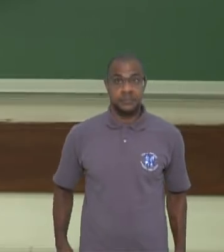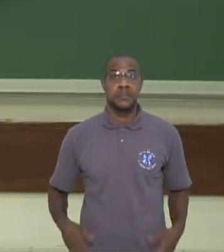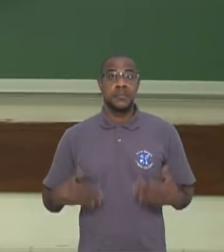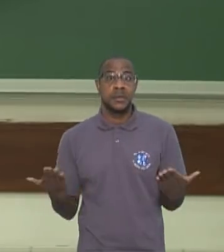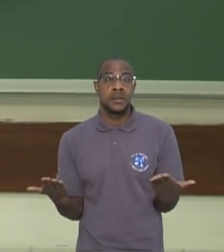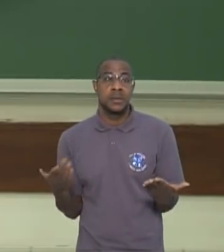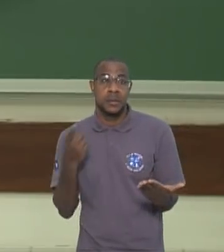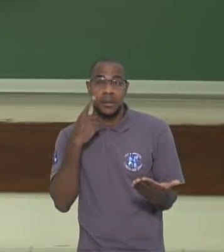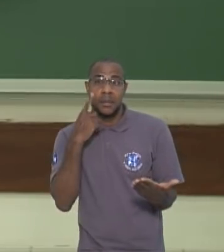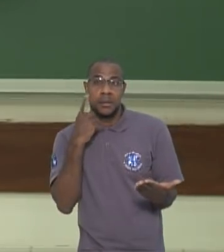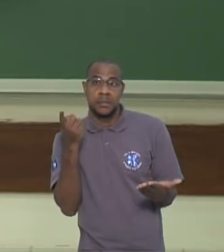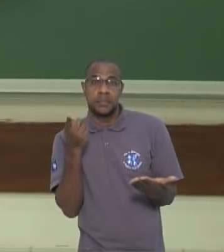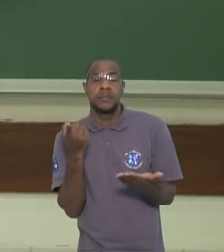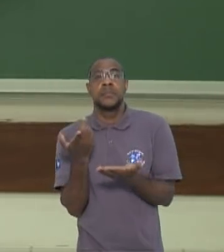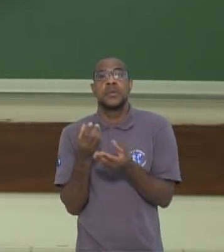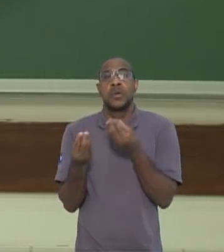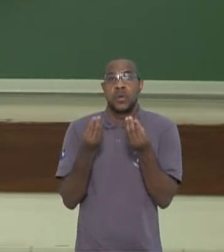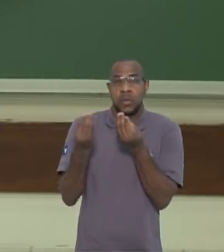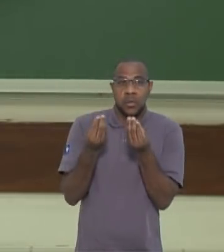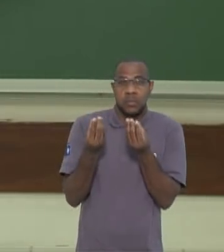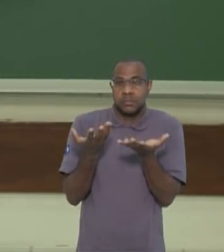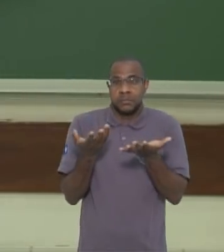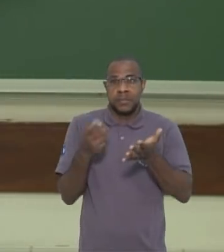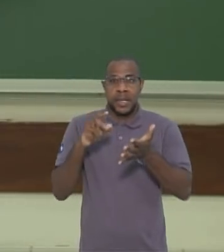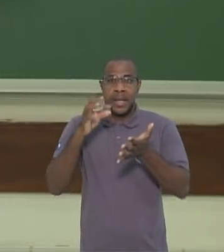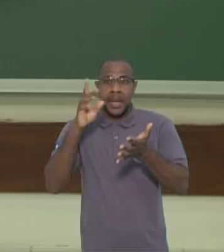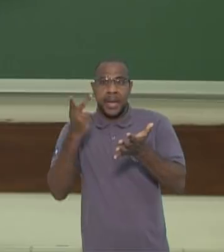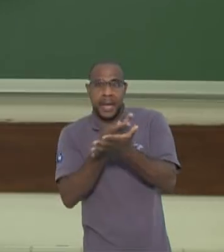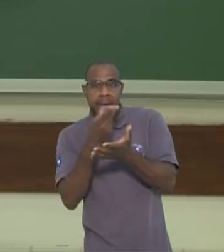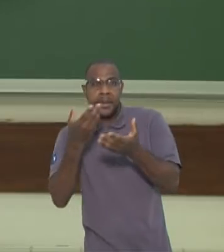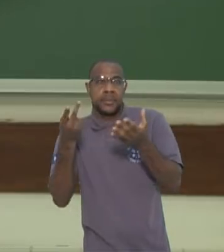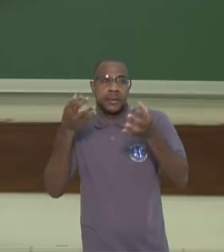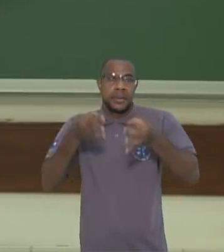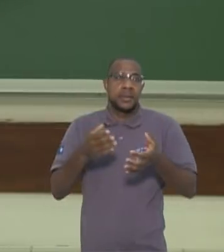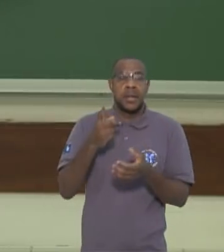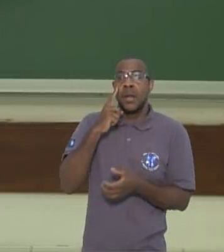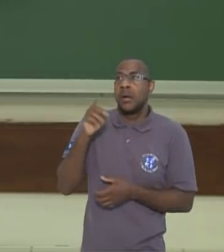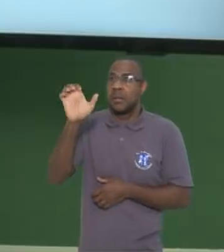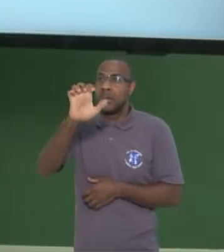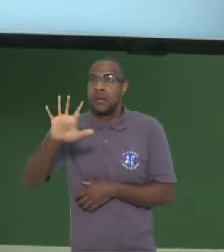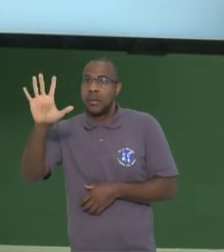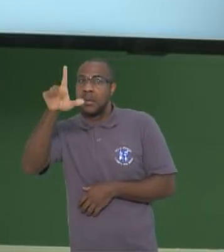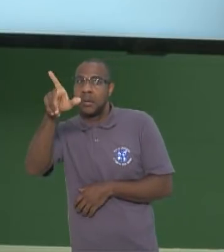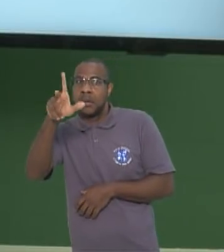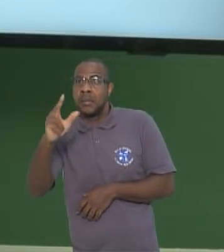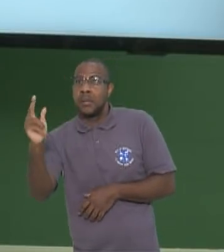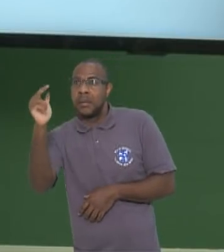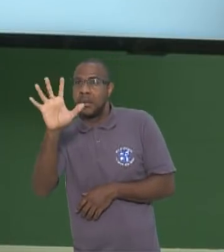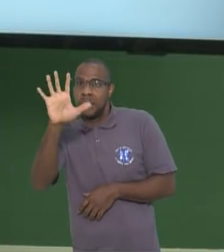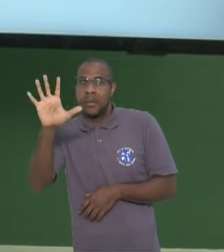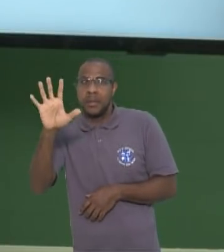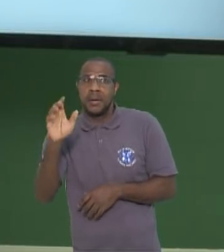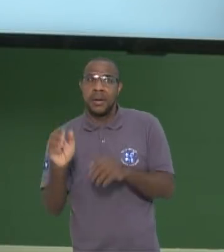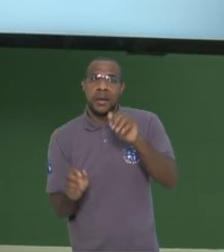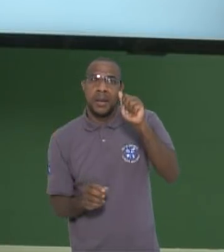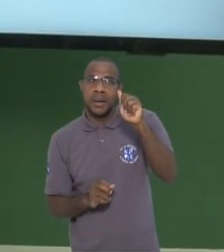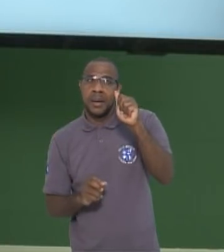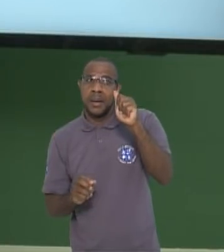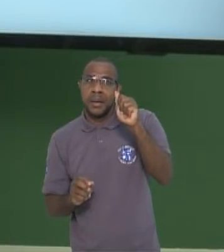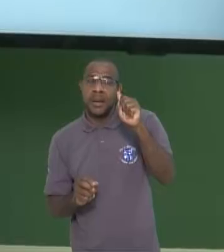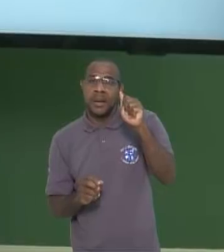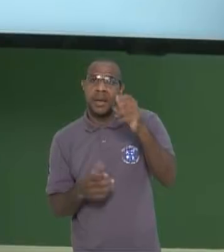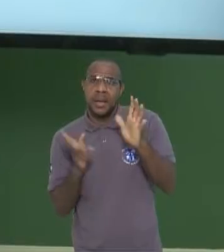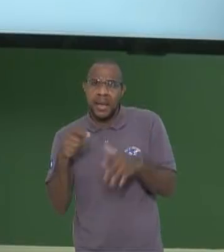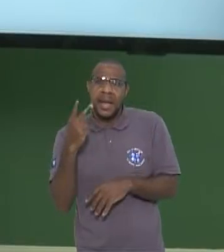aí, vamos ler as alternativas junto para ver o que está certo e o que está errado? Então, primeiro, a gente está olhando aqui o nosso cariótipo. Letra A,